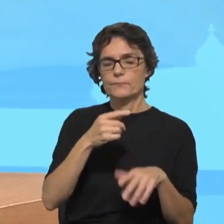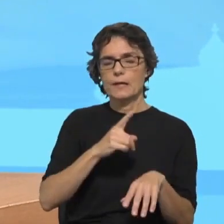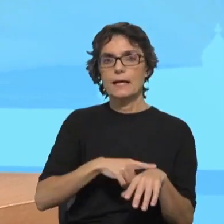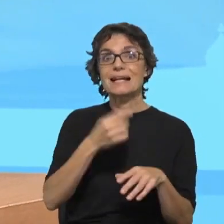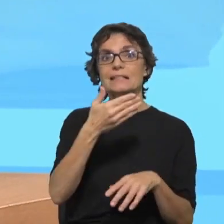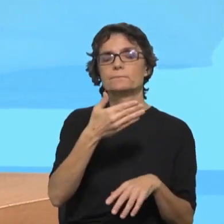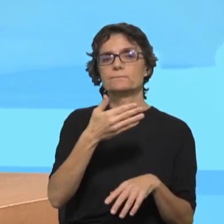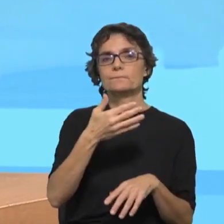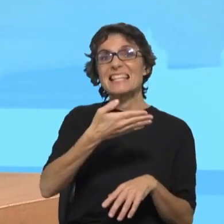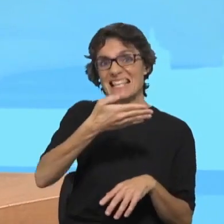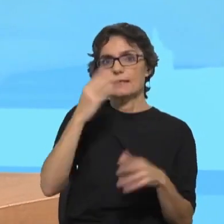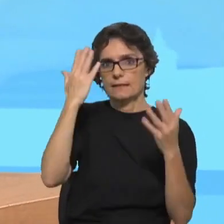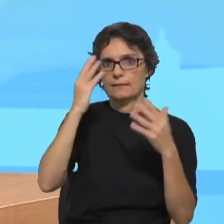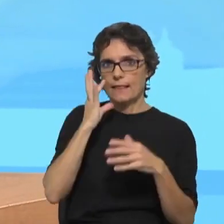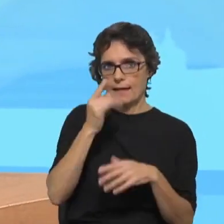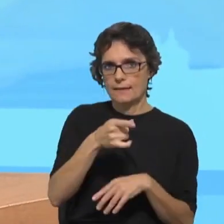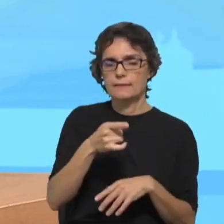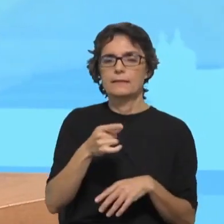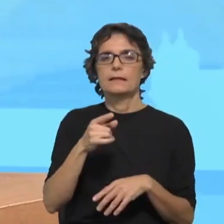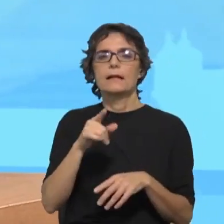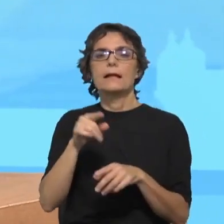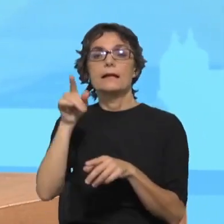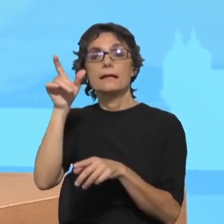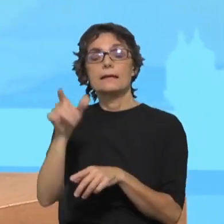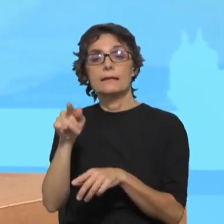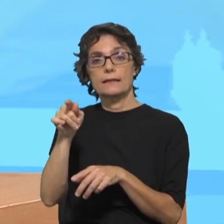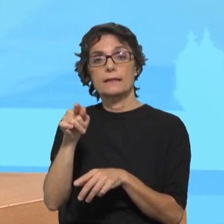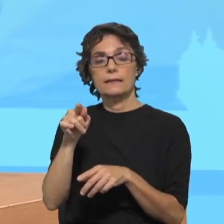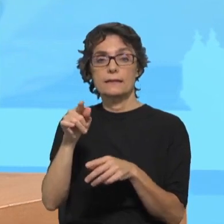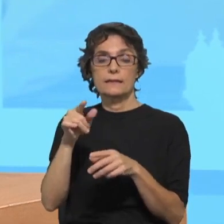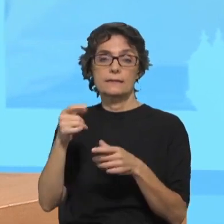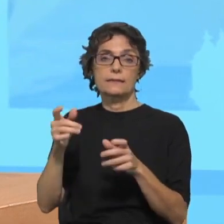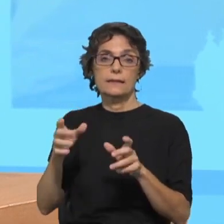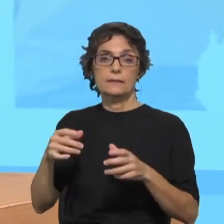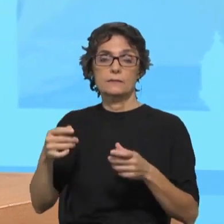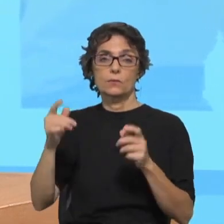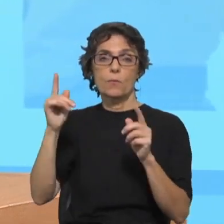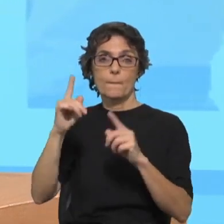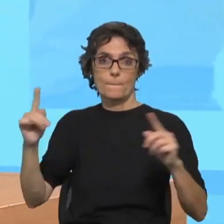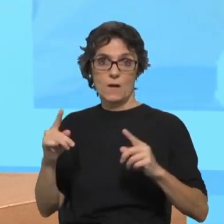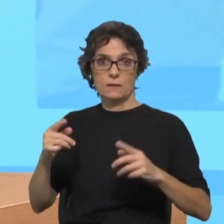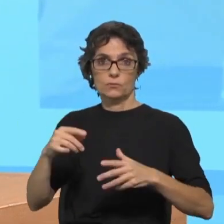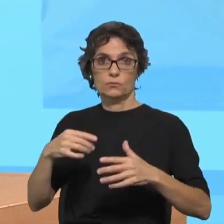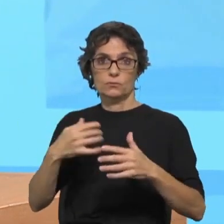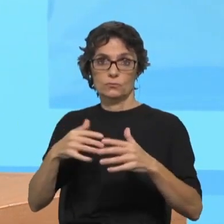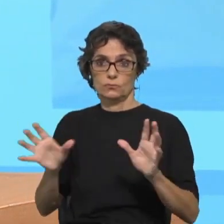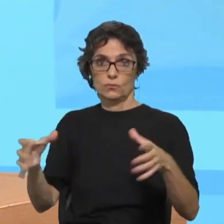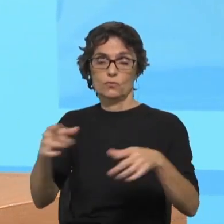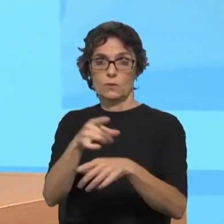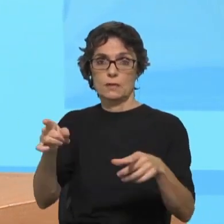causa justamente de reger 2 orquestras, uma em Idenha Nova, outra no Algarve, teve uma